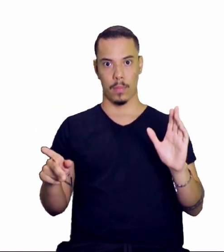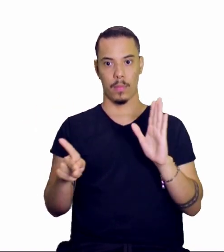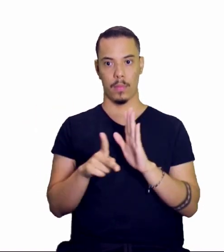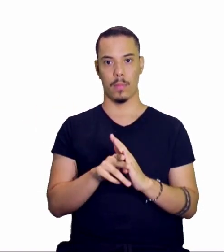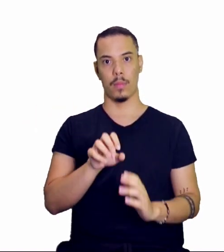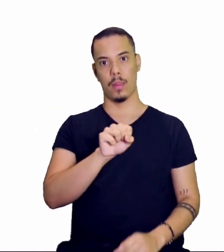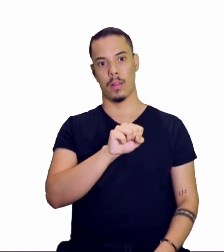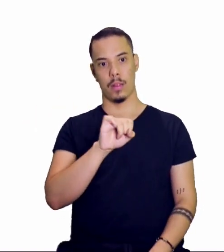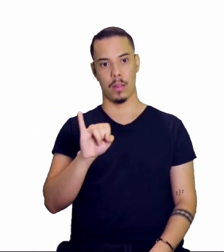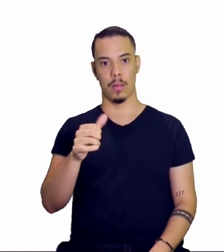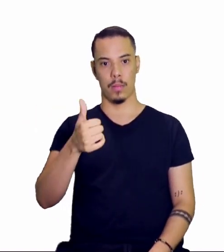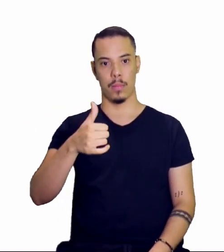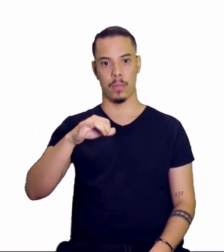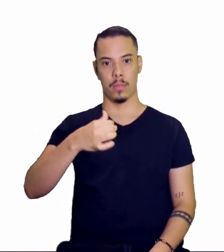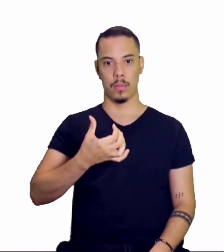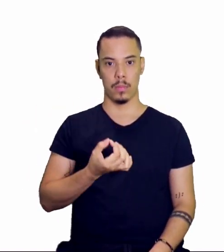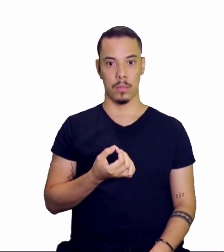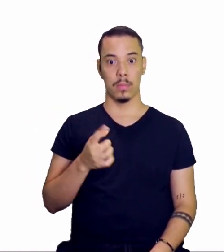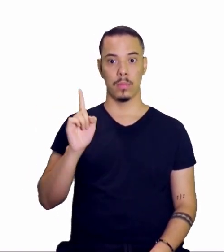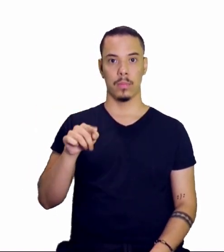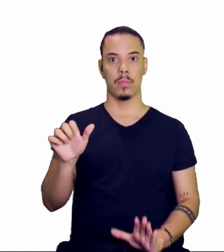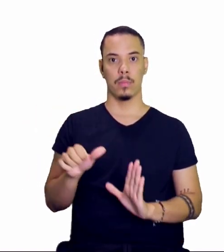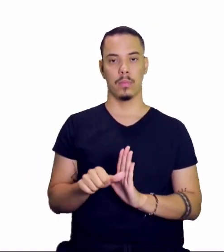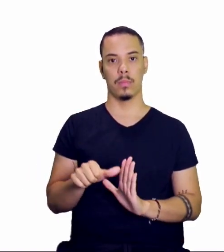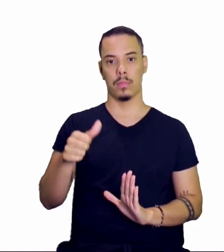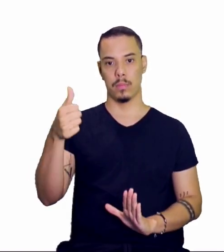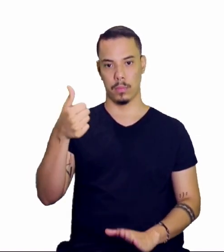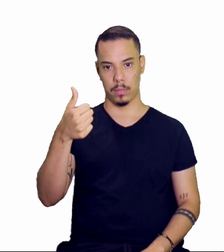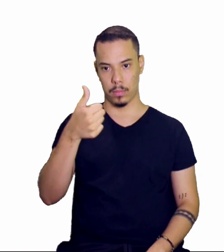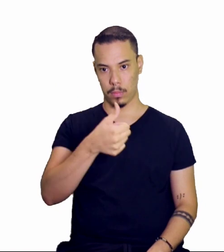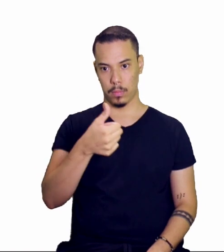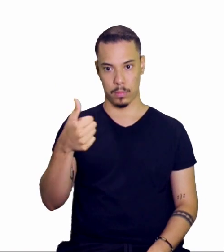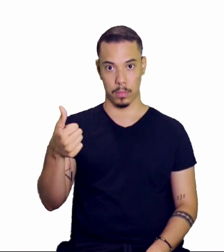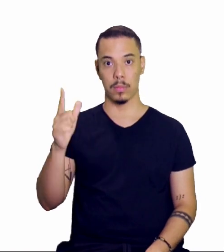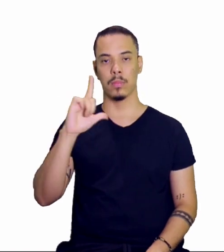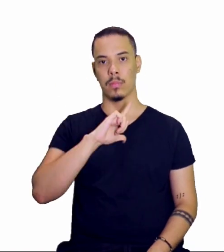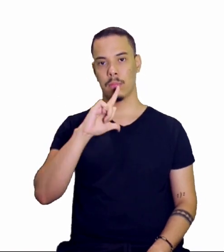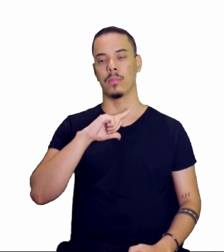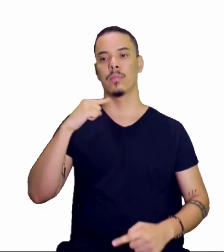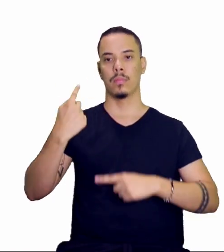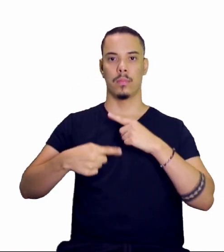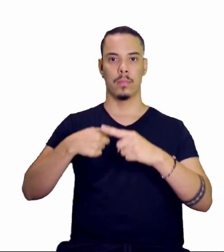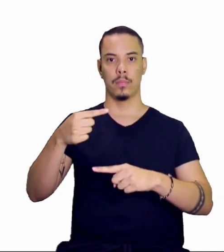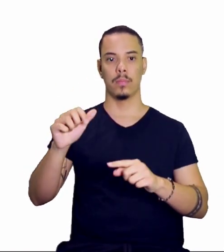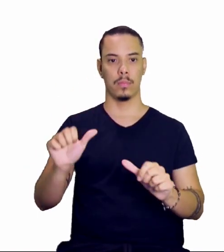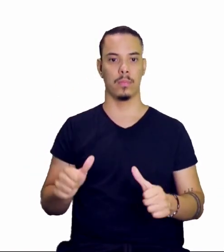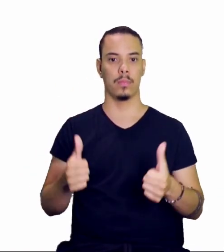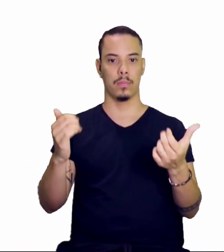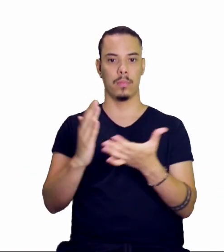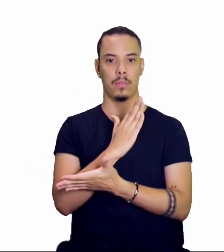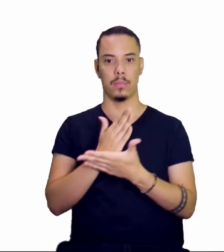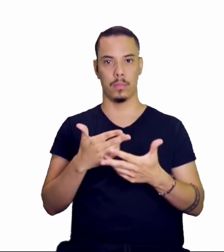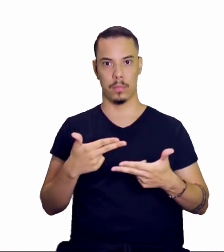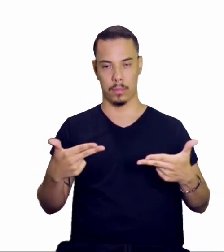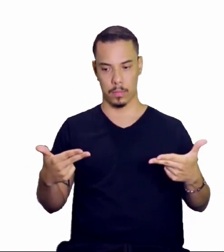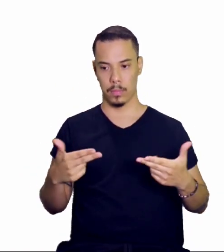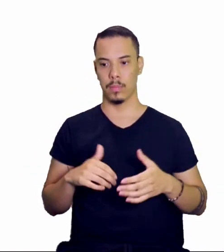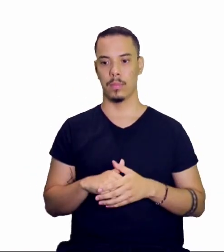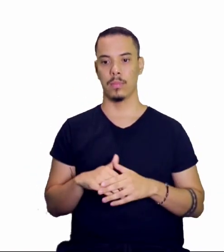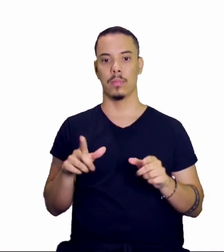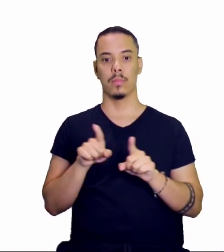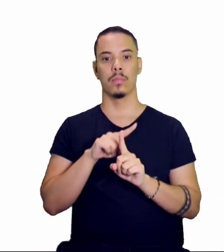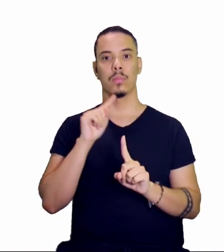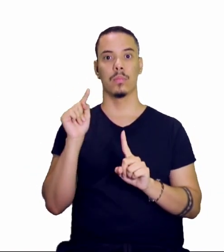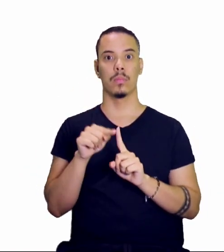conferência, foi em 1960, a 11ª lá, mas teve outras depois, melhorando algumas coisinhas, né? Qual o